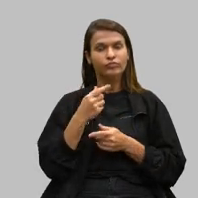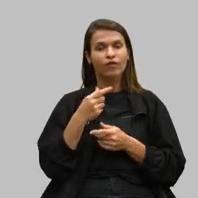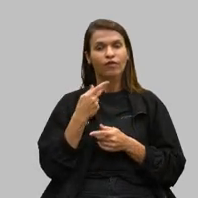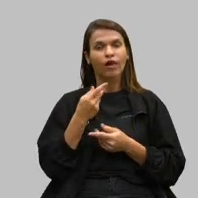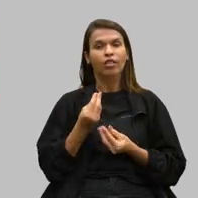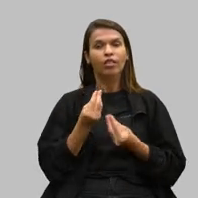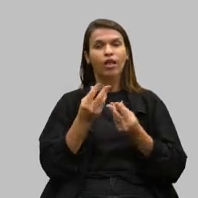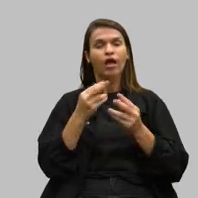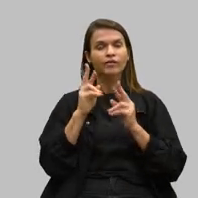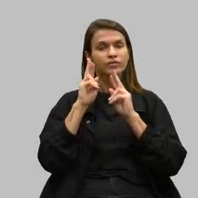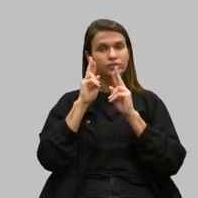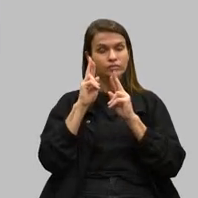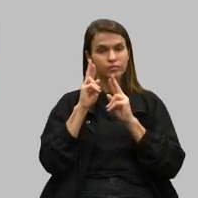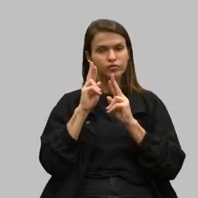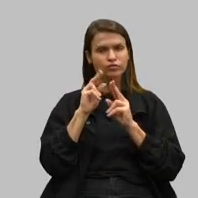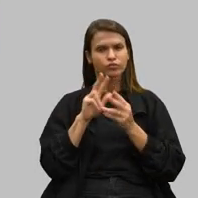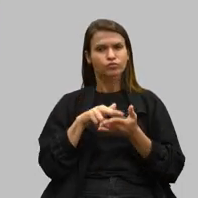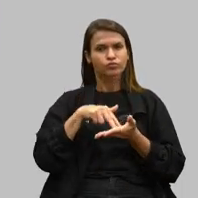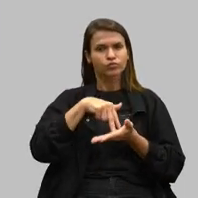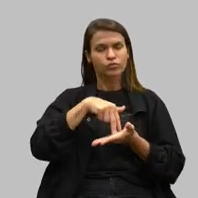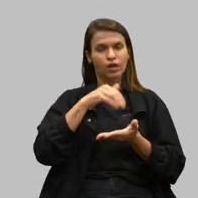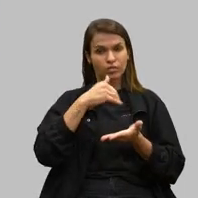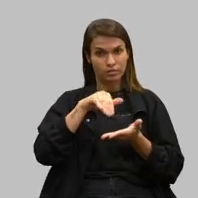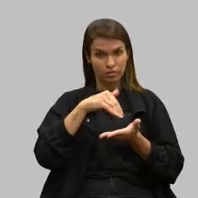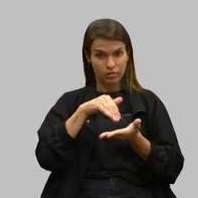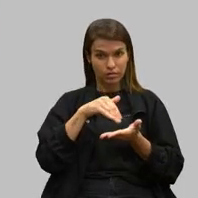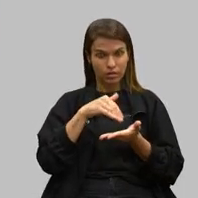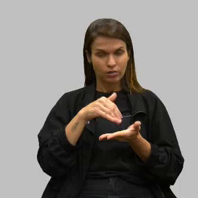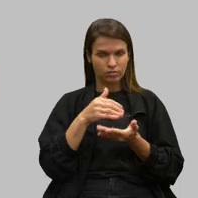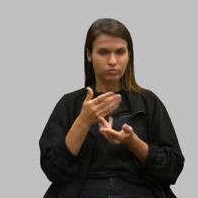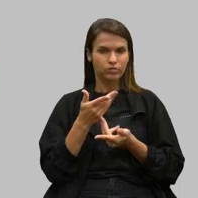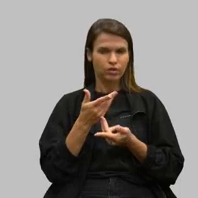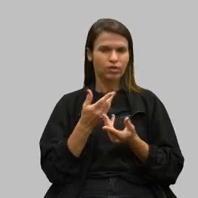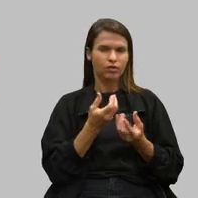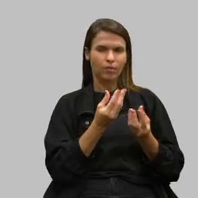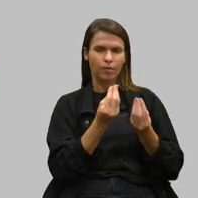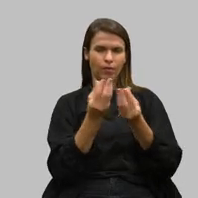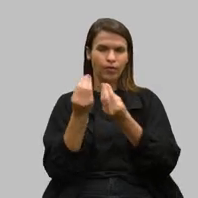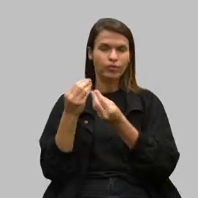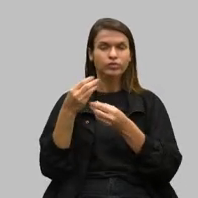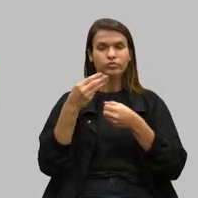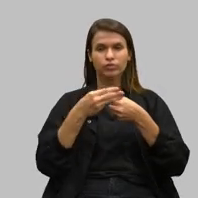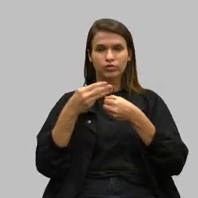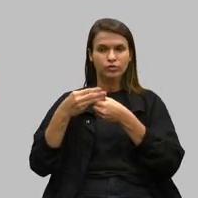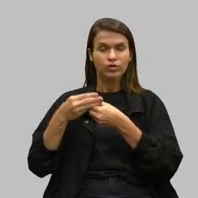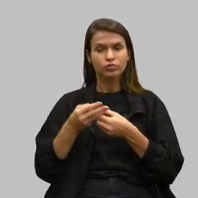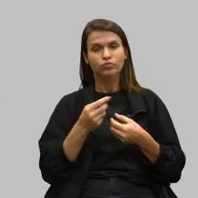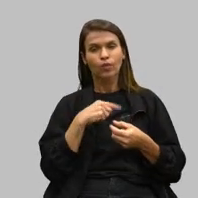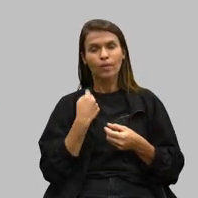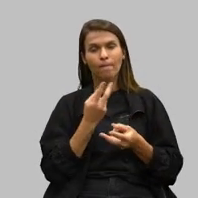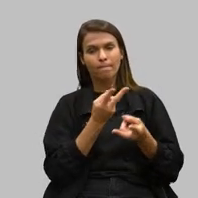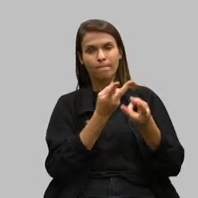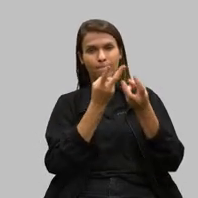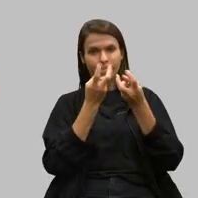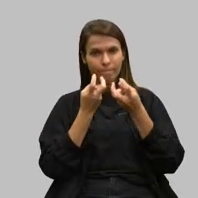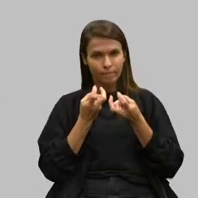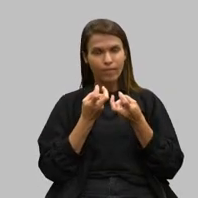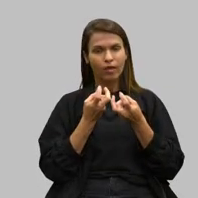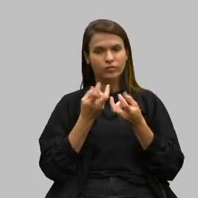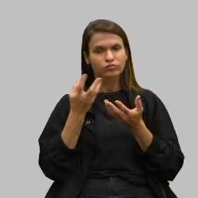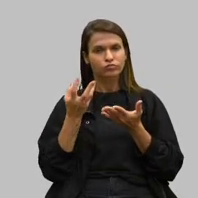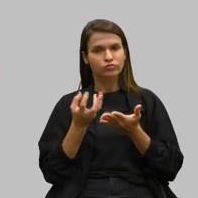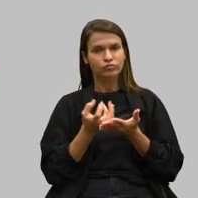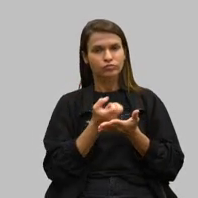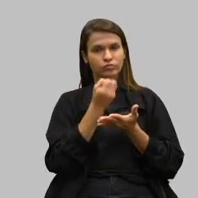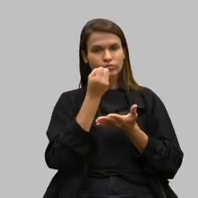Acredito que, desde que o senhor assumiu a secretaria, em muitos municípios, nós temos visto serem resgatadas